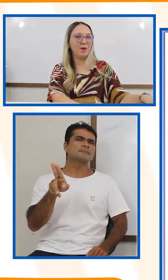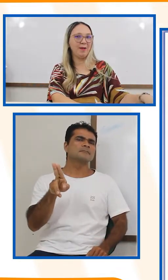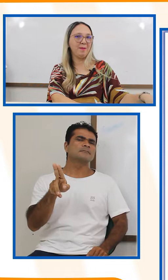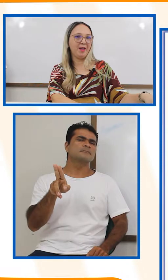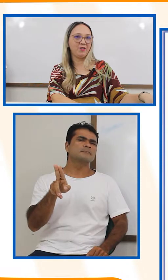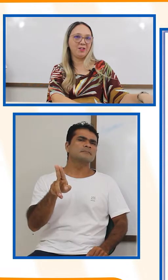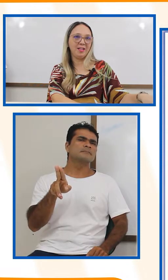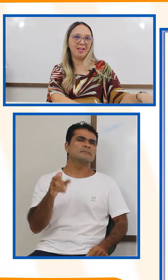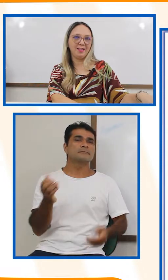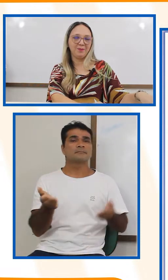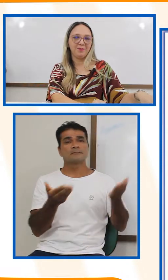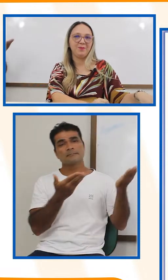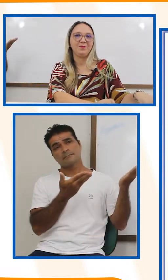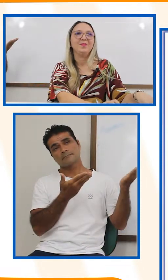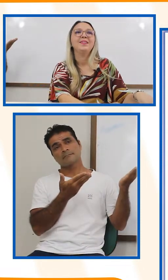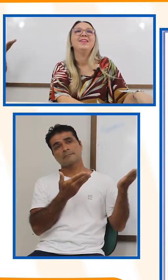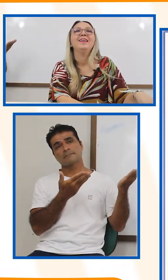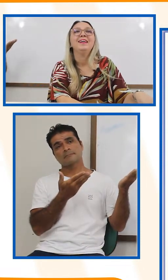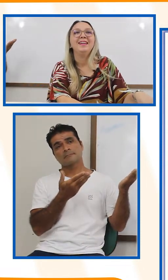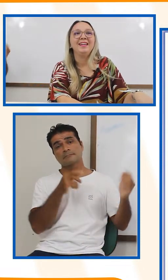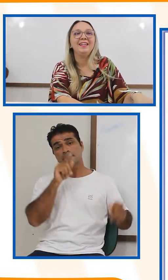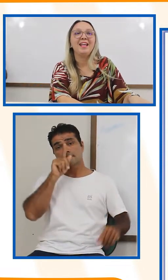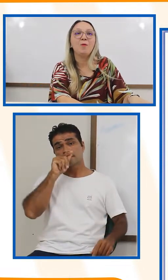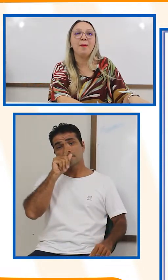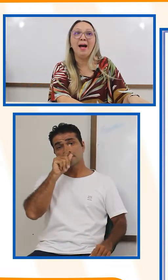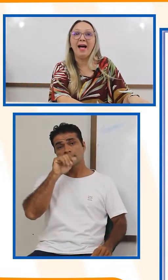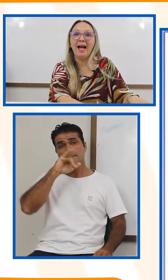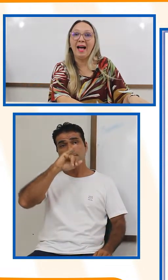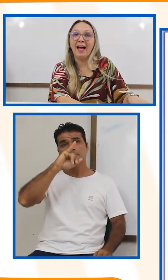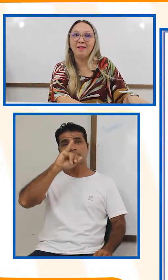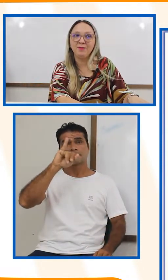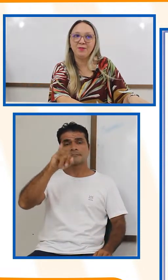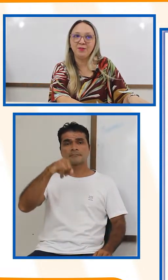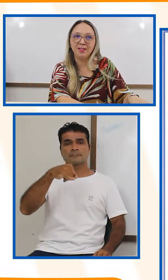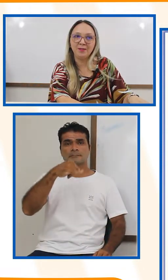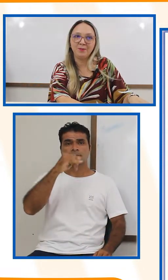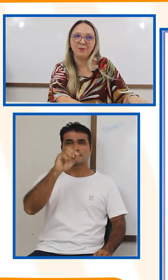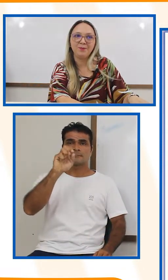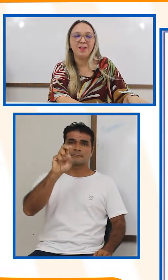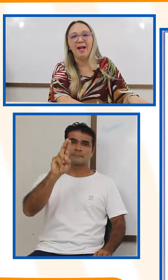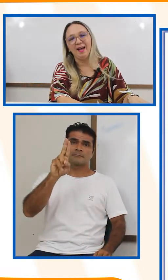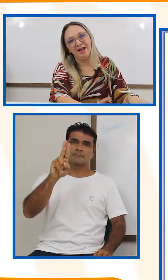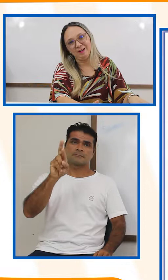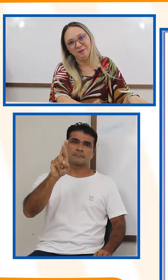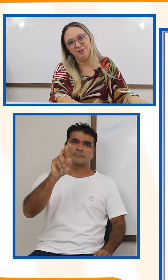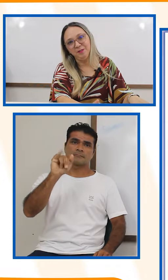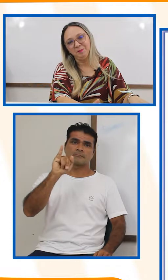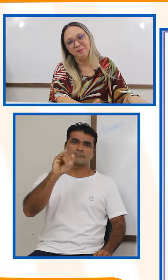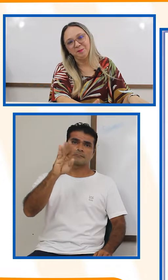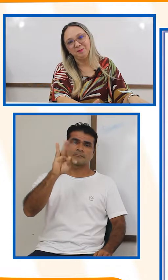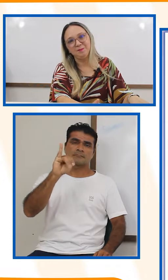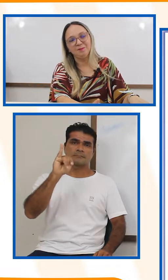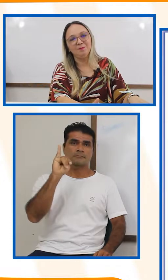Olhem só a imagem dele. Ele é uma ave.